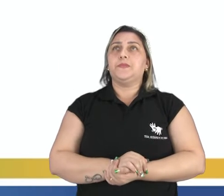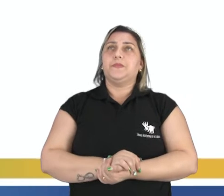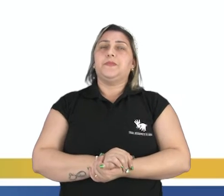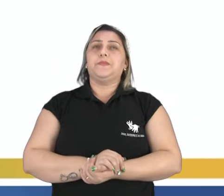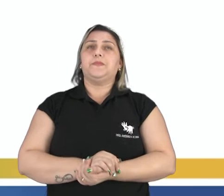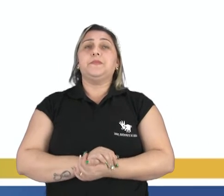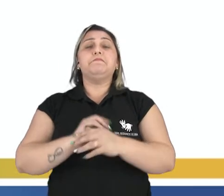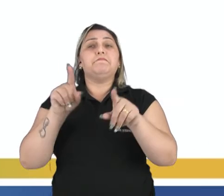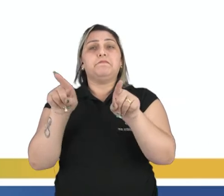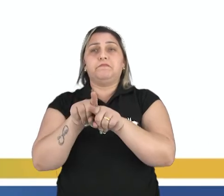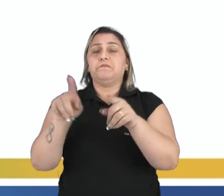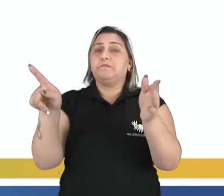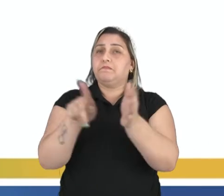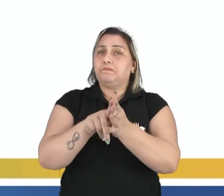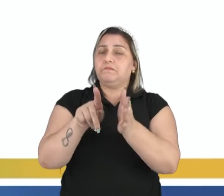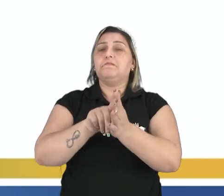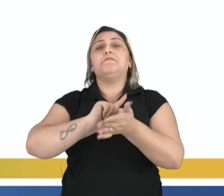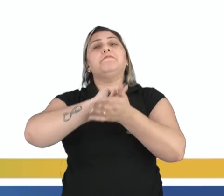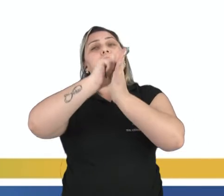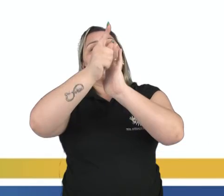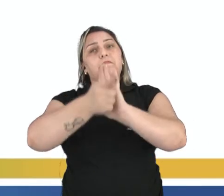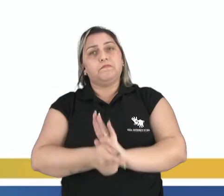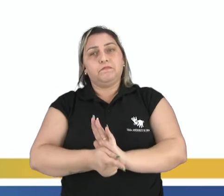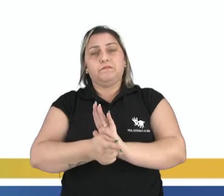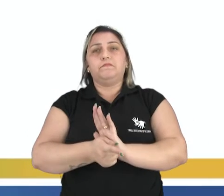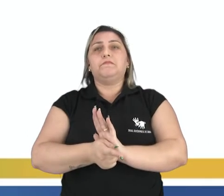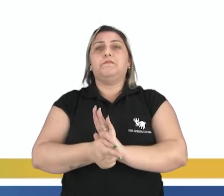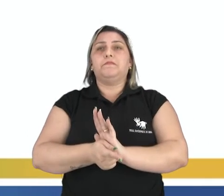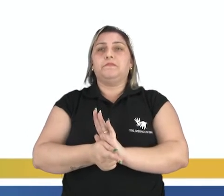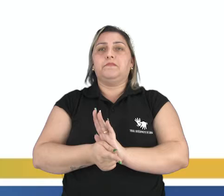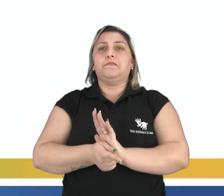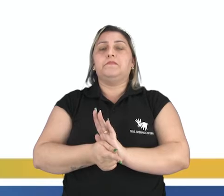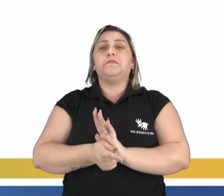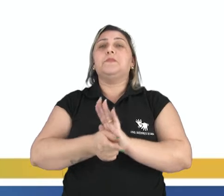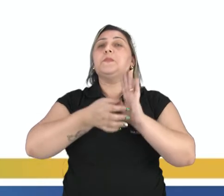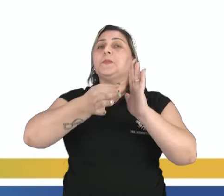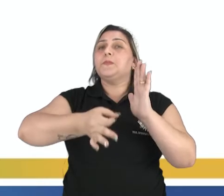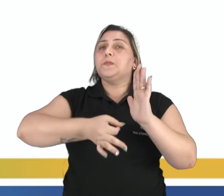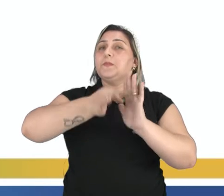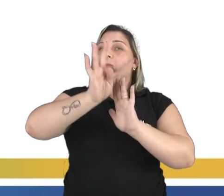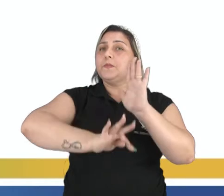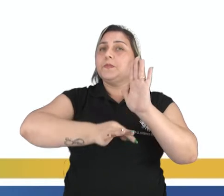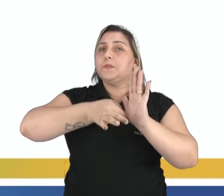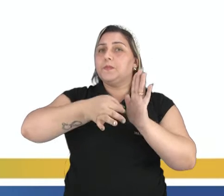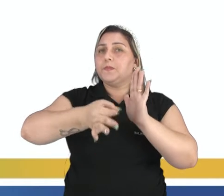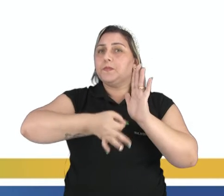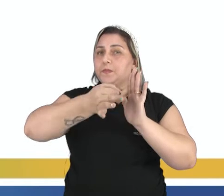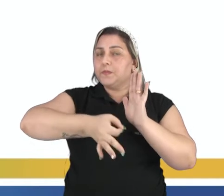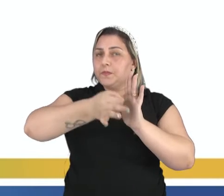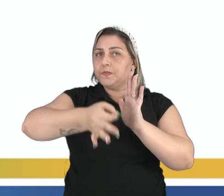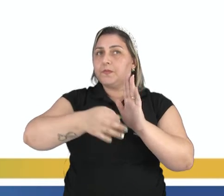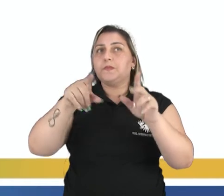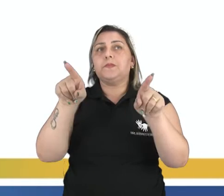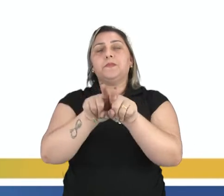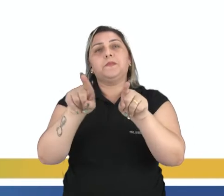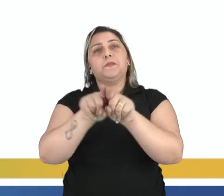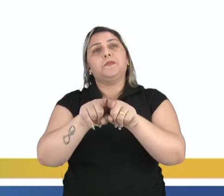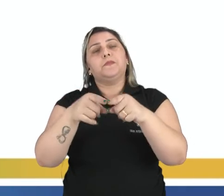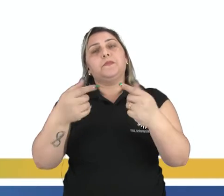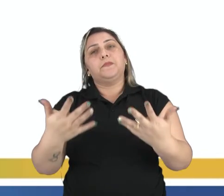também faz parte aí desse gênero do texto de opinião, tá? E ele circula ali também no